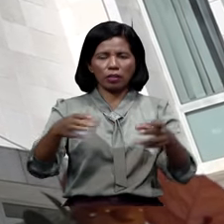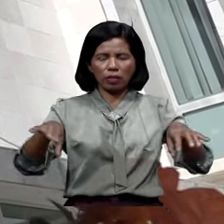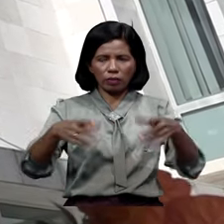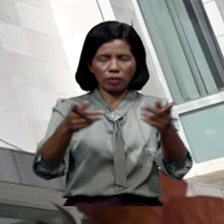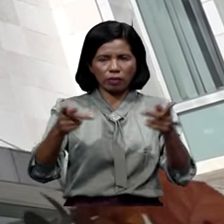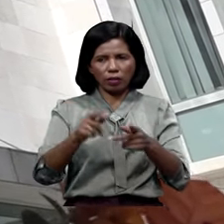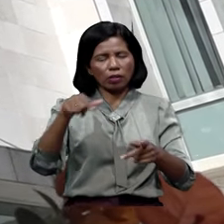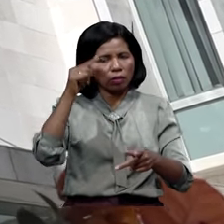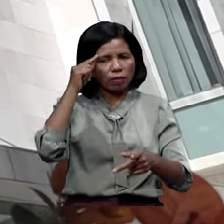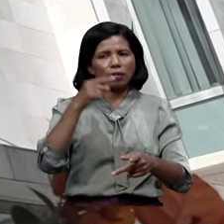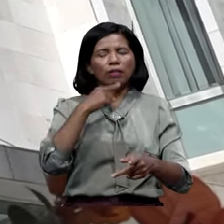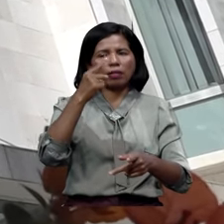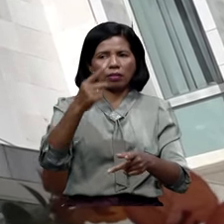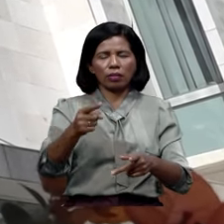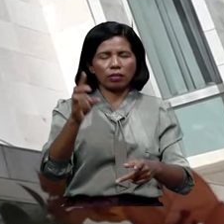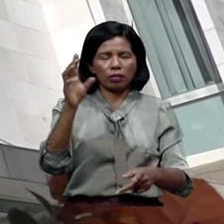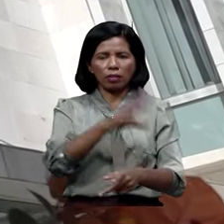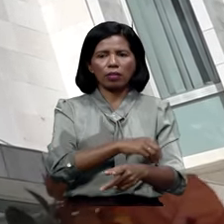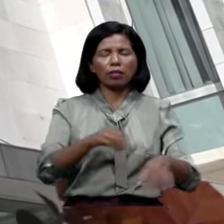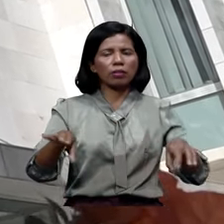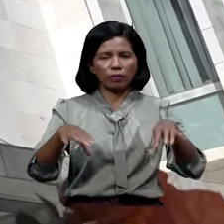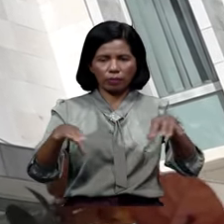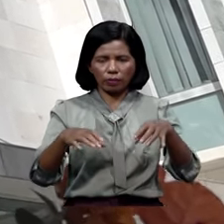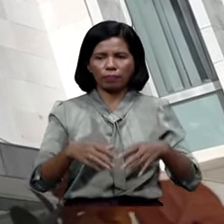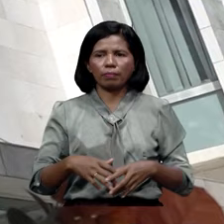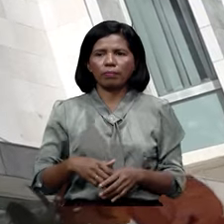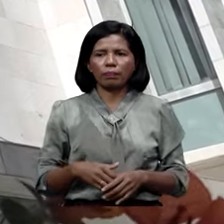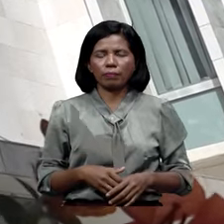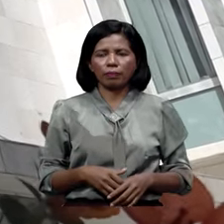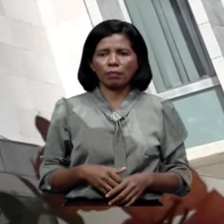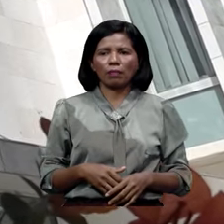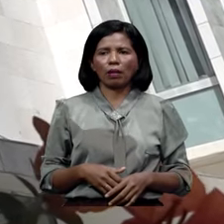governante Né ocupado ela o serviço. Jacinto Fuca, Azina Lola, Ziamententa.